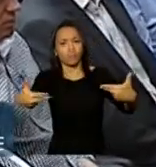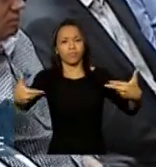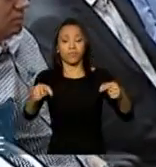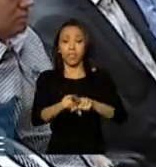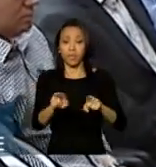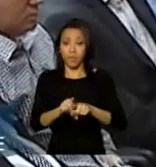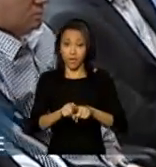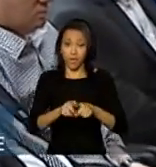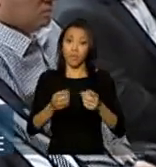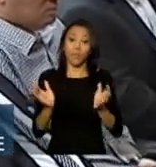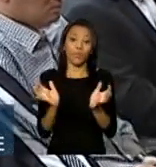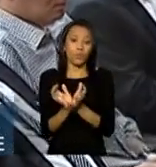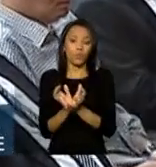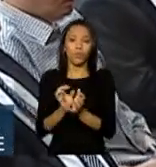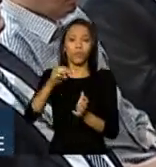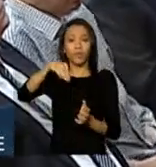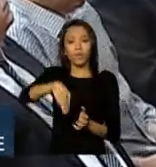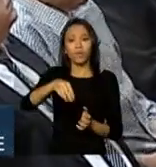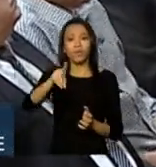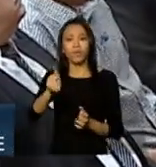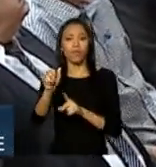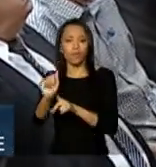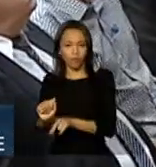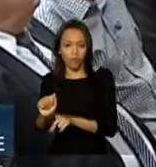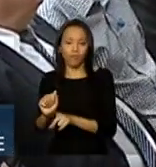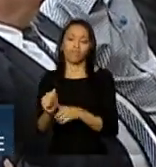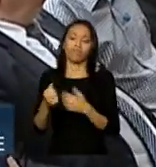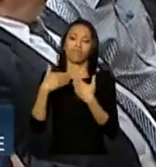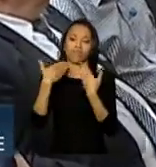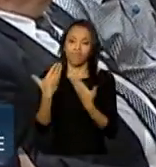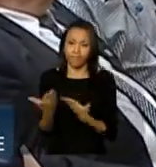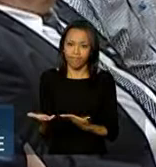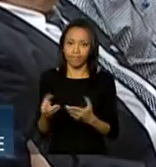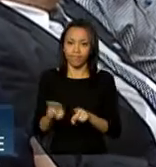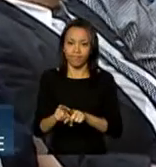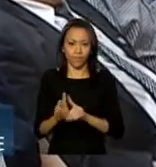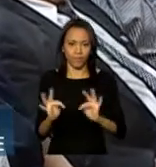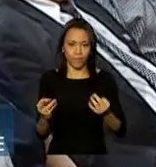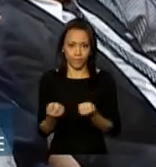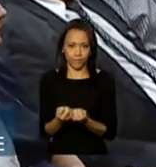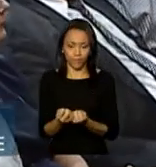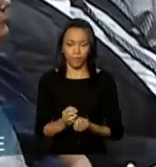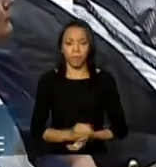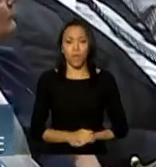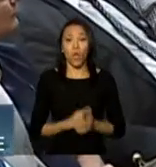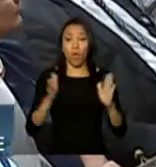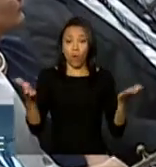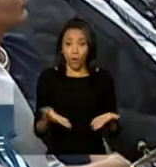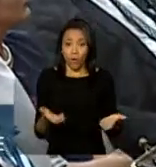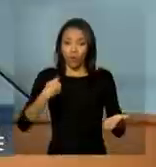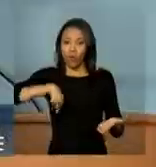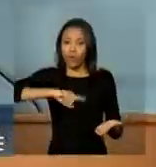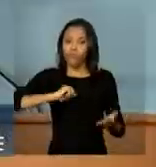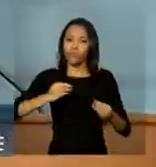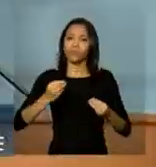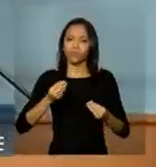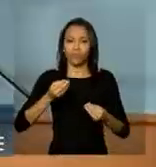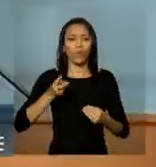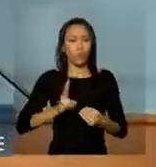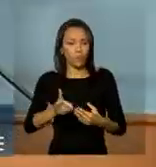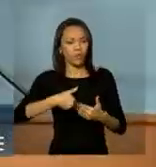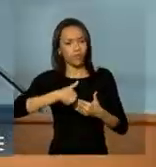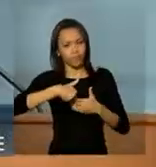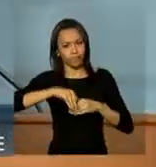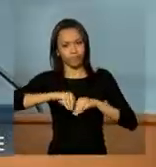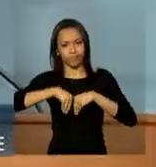a equipe do MDA, na pessoa do nosso delegado federal, Marcos Rangelin. Hoje nós vamos entregar aqui, dar sequência, na